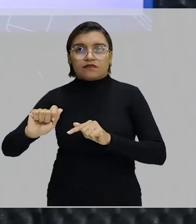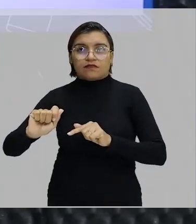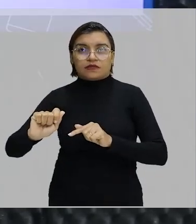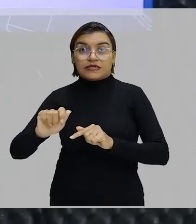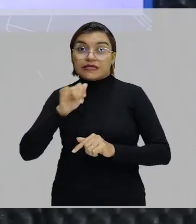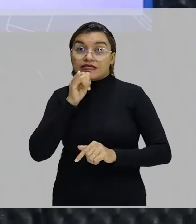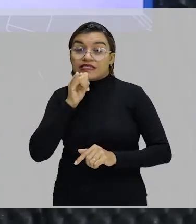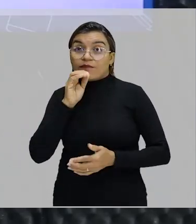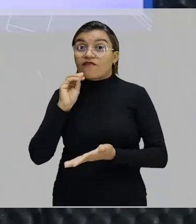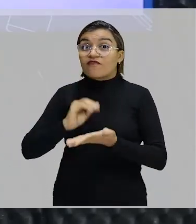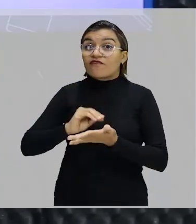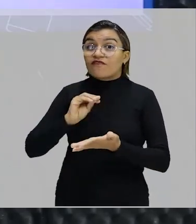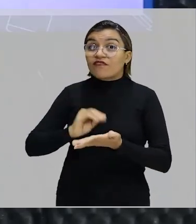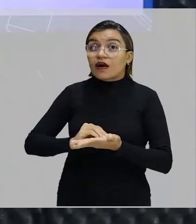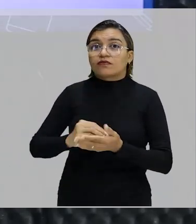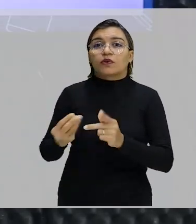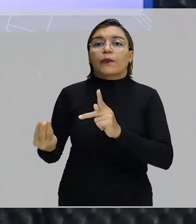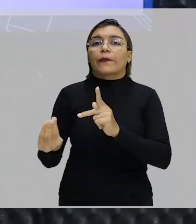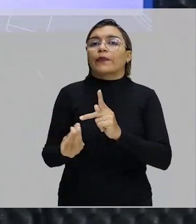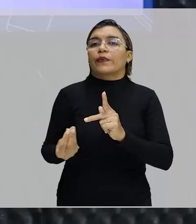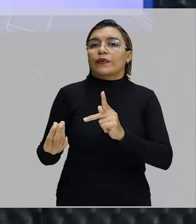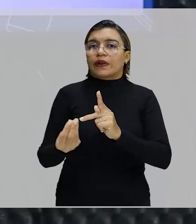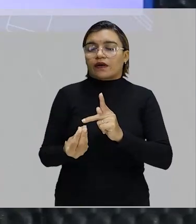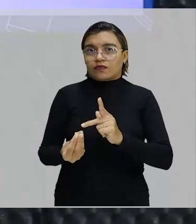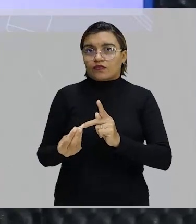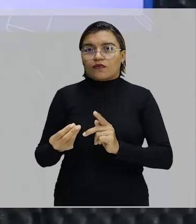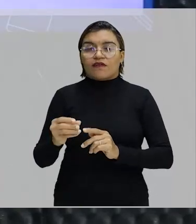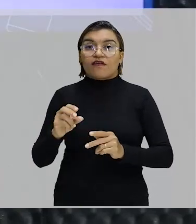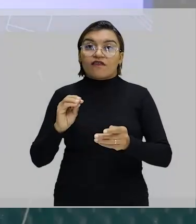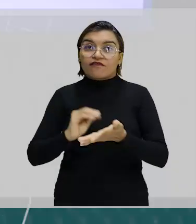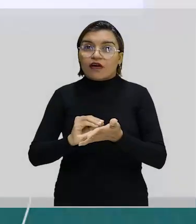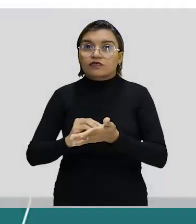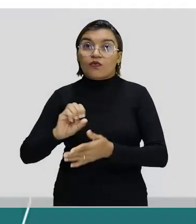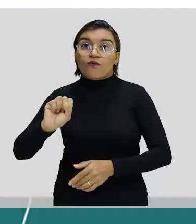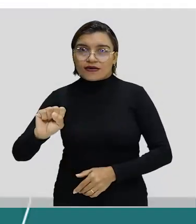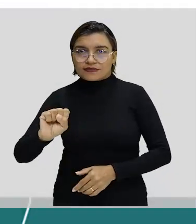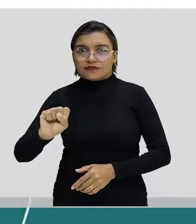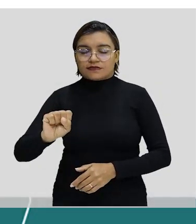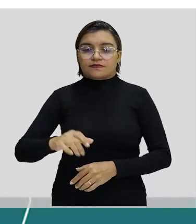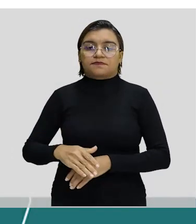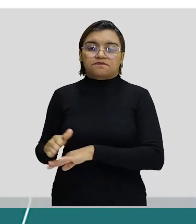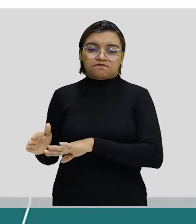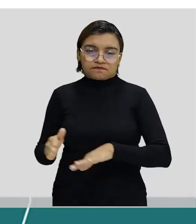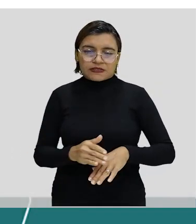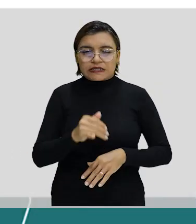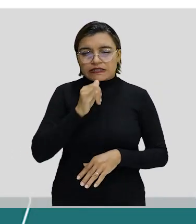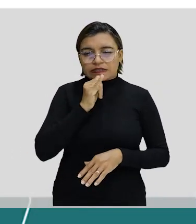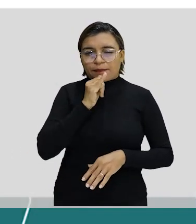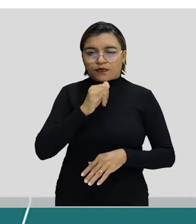os nomes. Quando há e quando não há. Por favor. Então, assim, por exemplo,